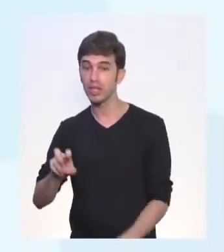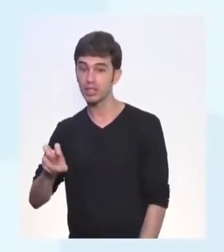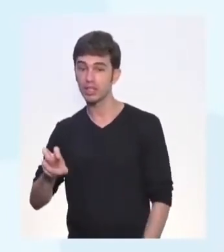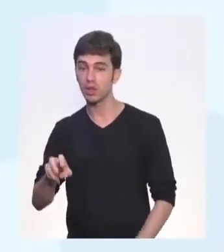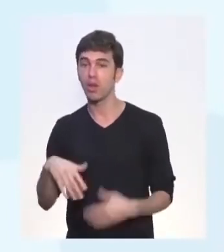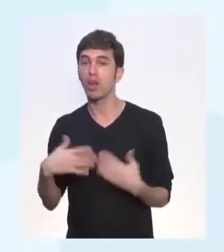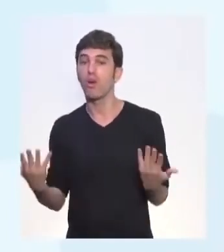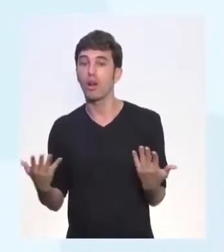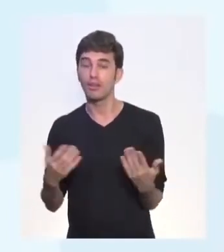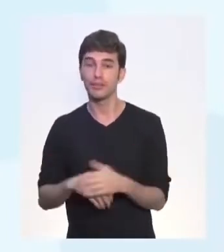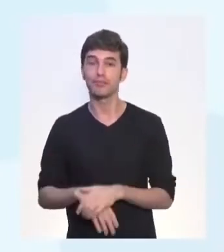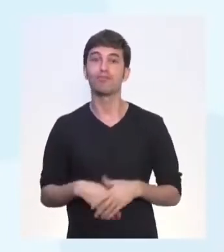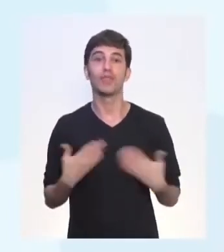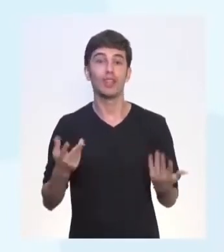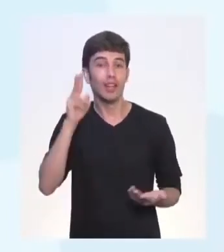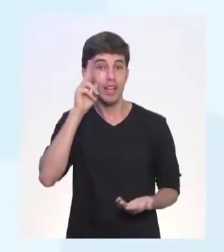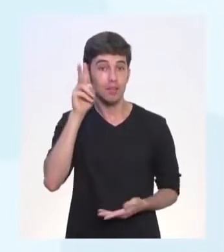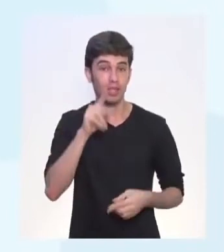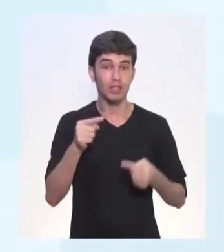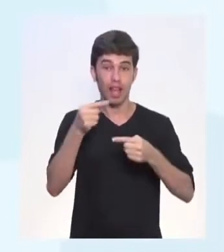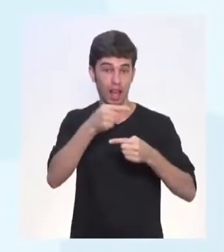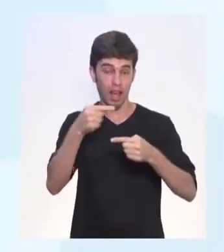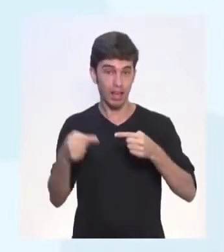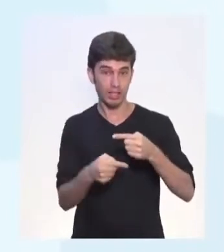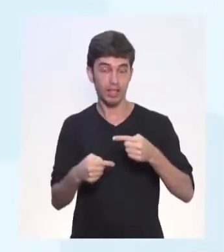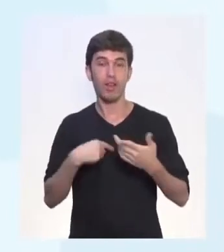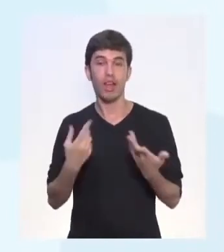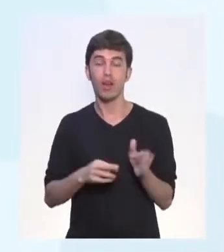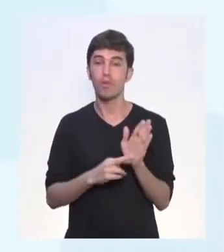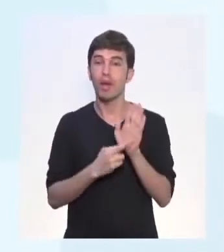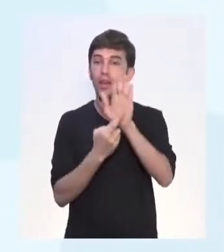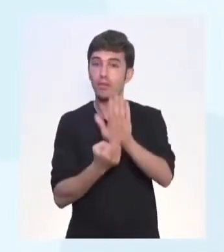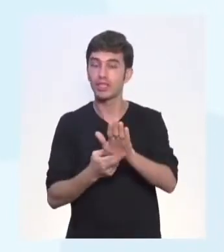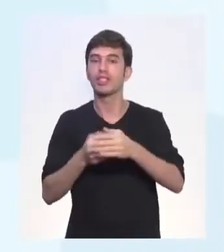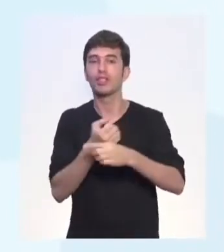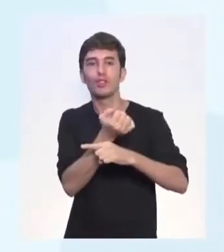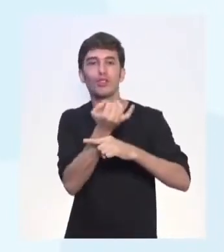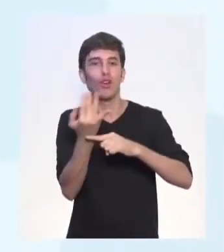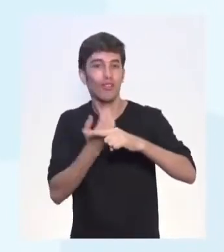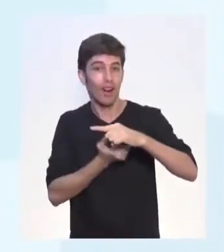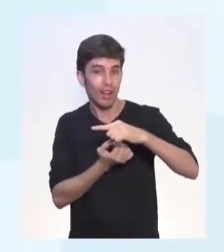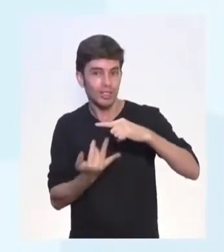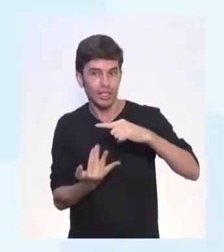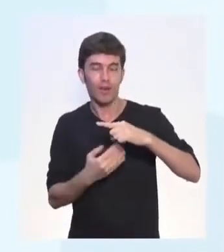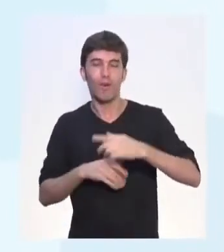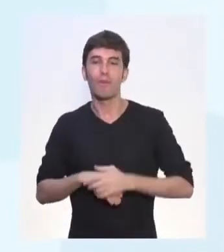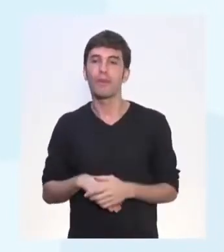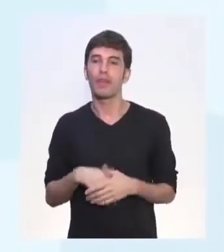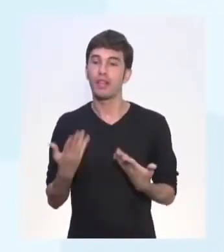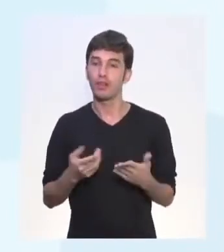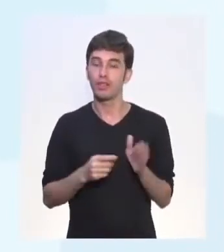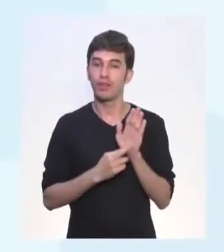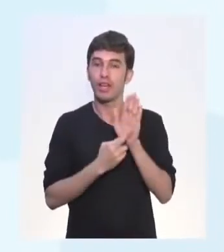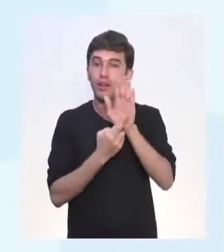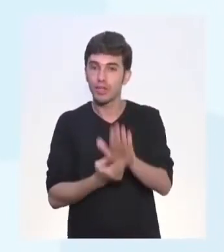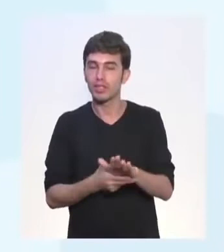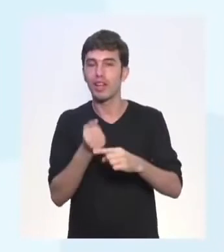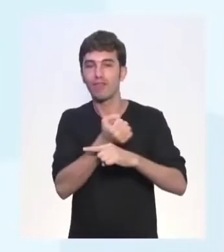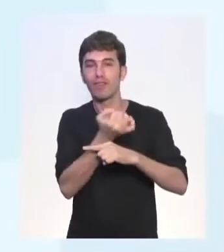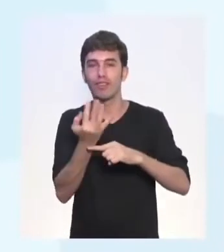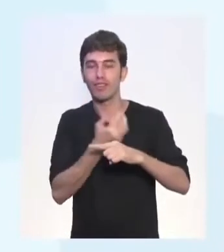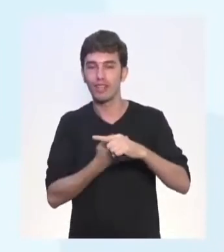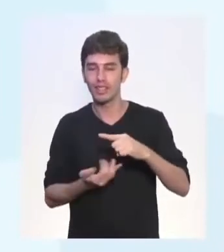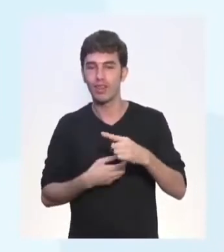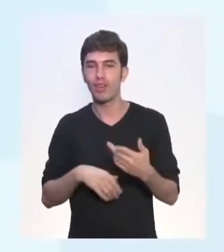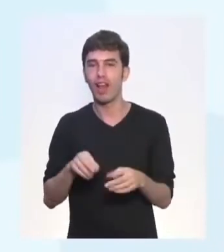lembrando que a razão é uma representação de uma fração. Então, você vai representar na forma de fração a